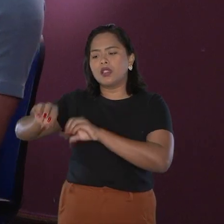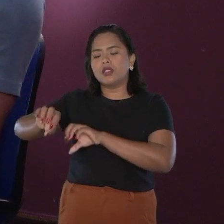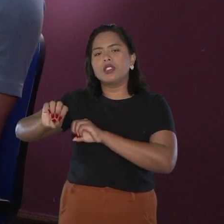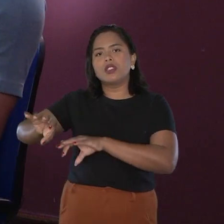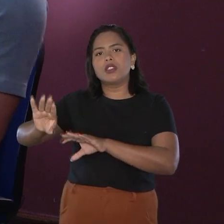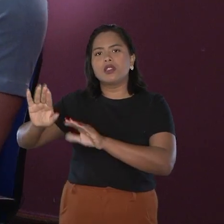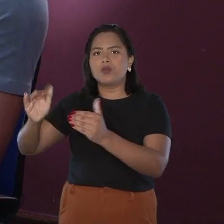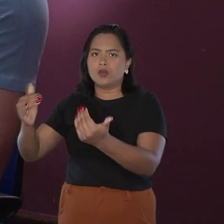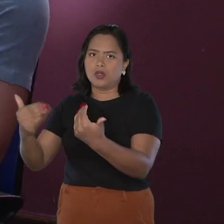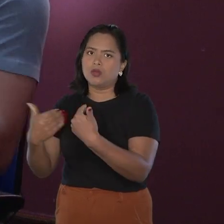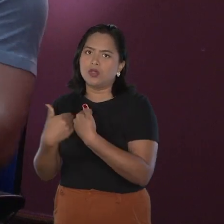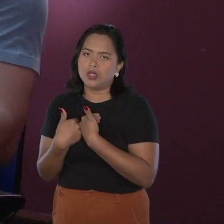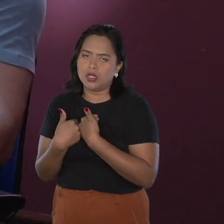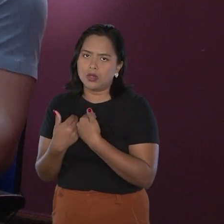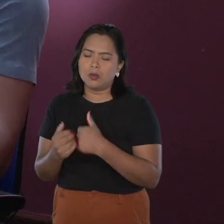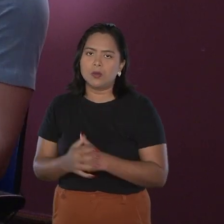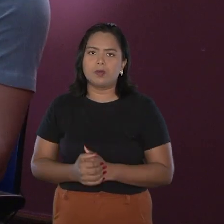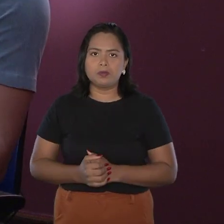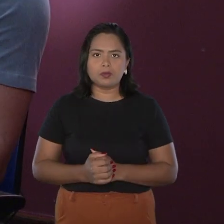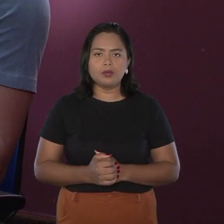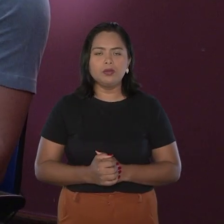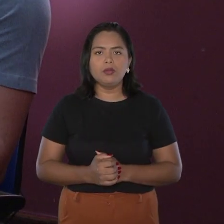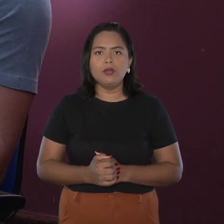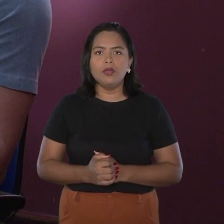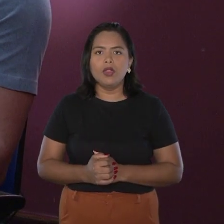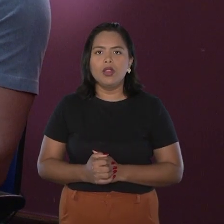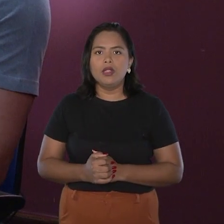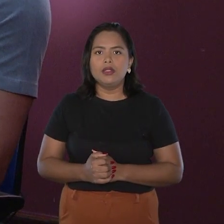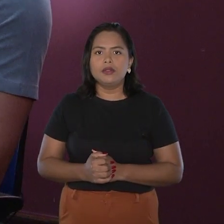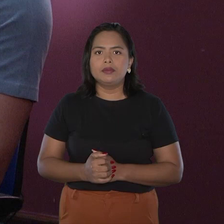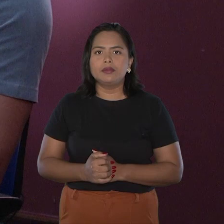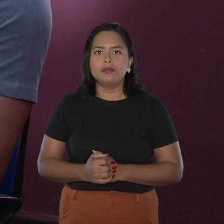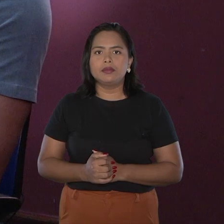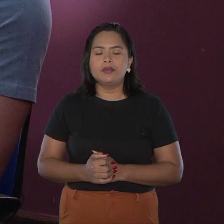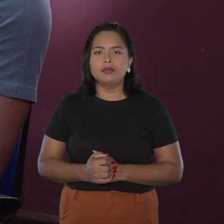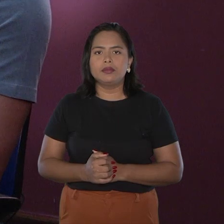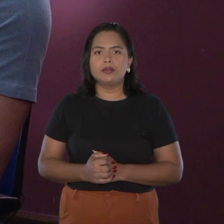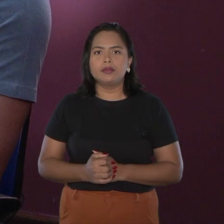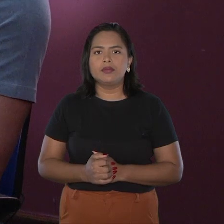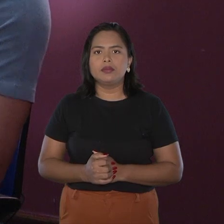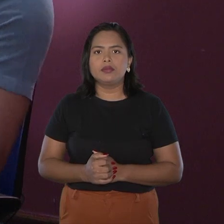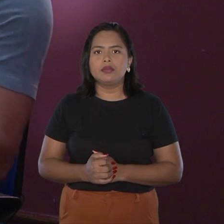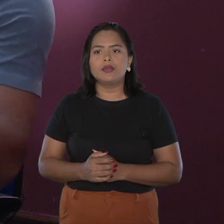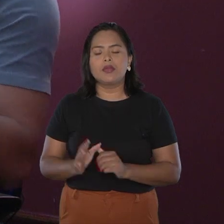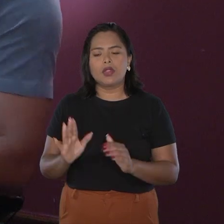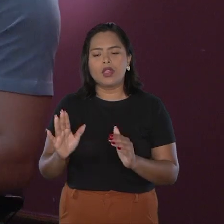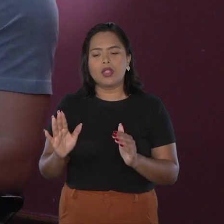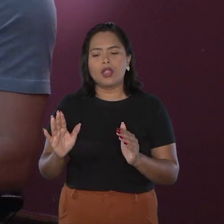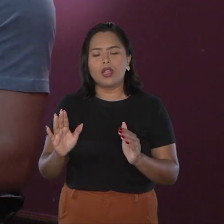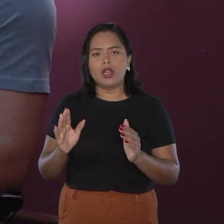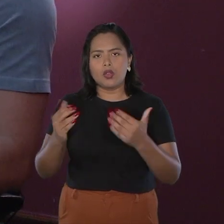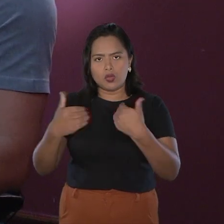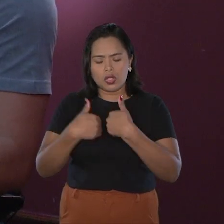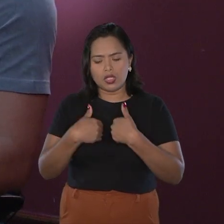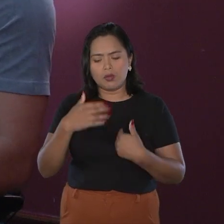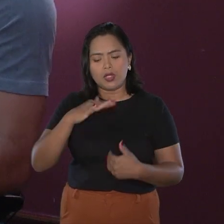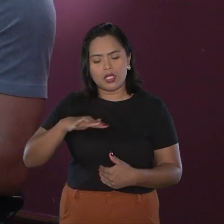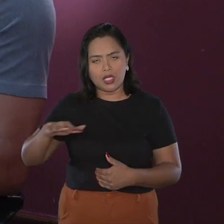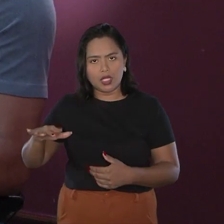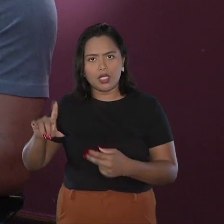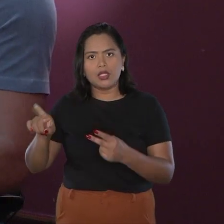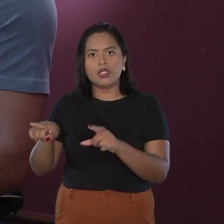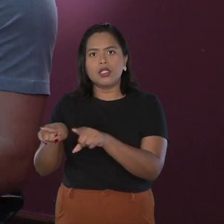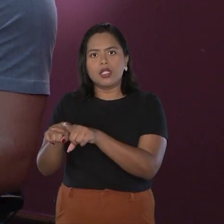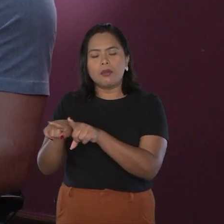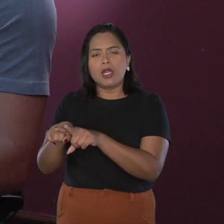pessoa com autismo atualização sobre o autismo em si e autismo e adulta exatamente o autismo e adulto